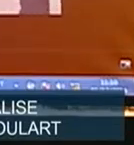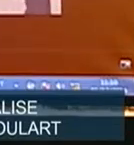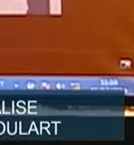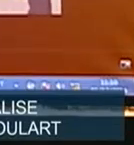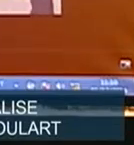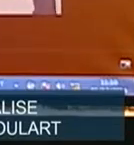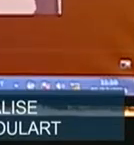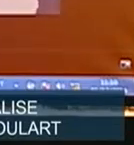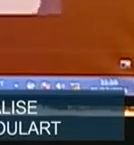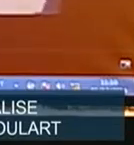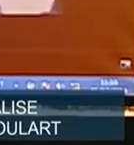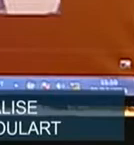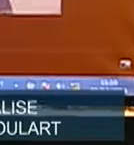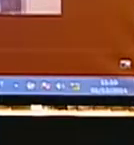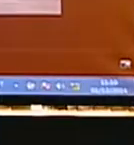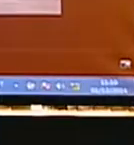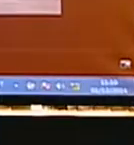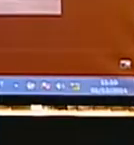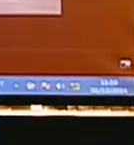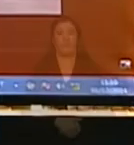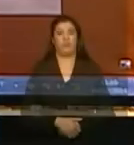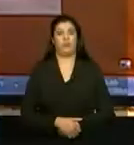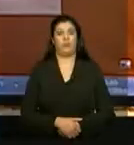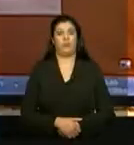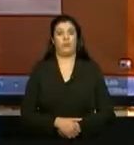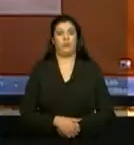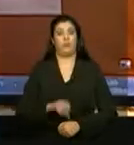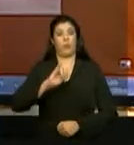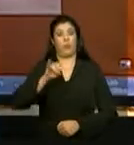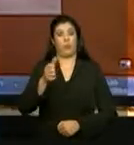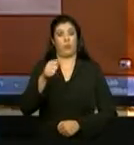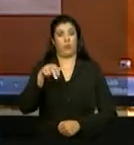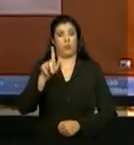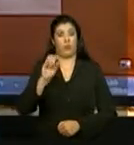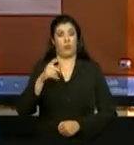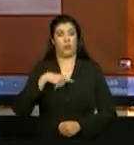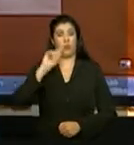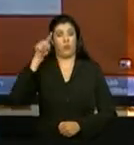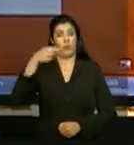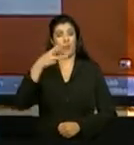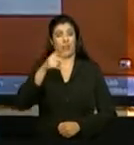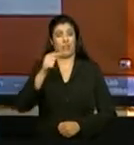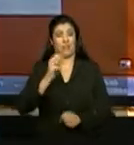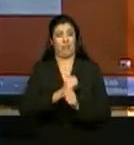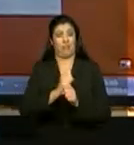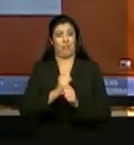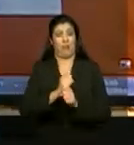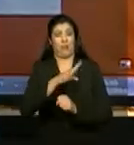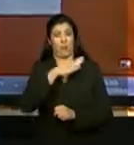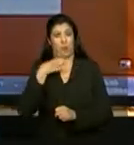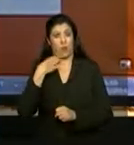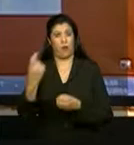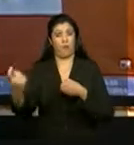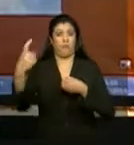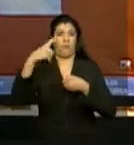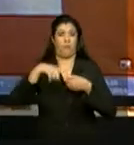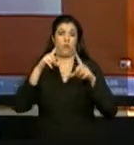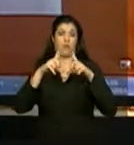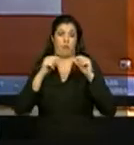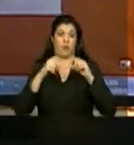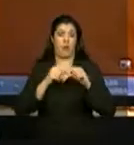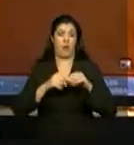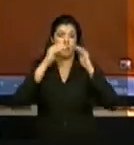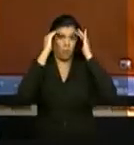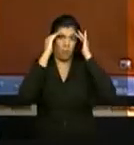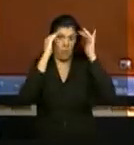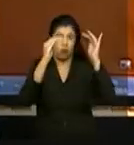o jogo é depois de 37 anos nasceu dança morte ele retorna à brasília como como um chefe de estado